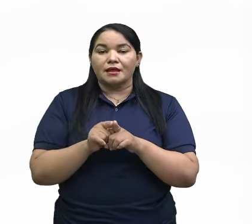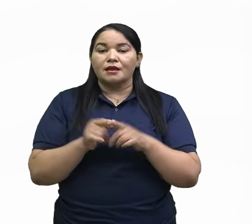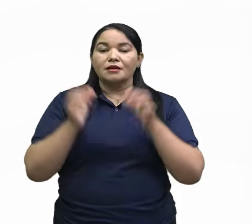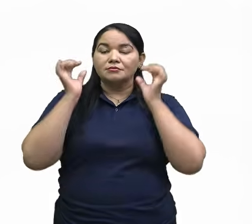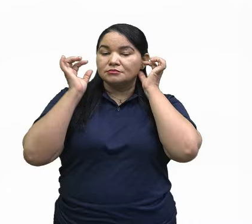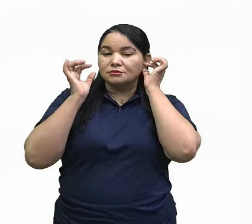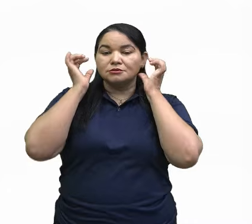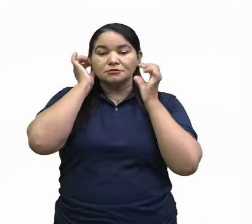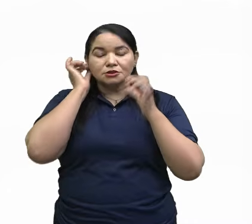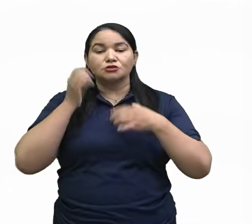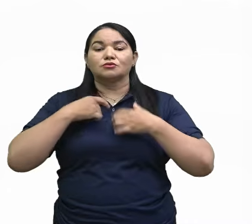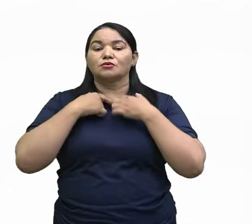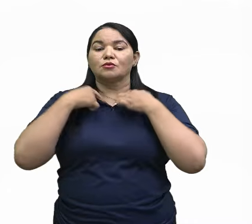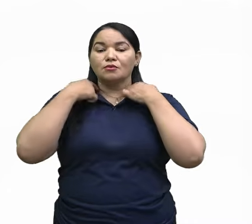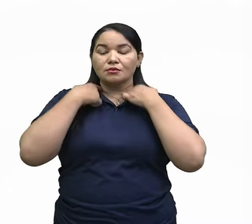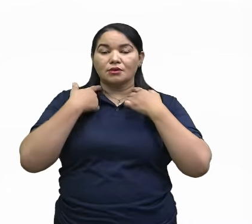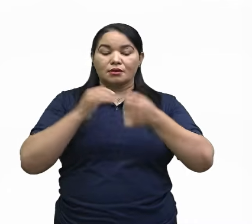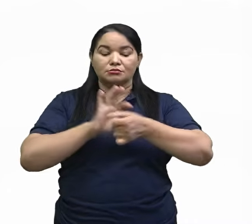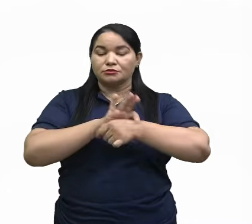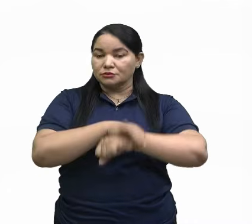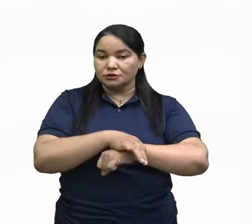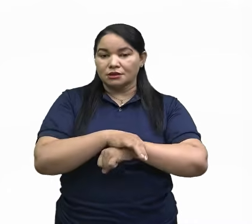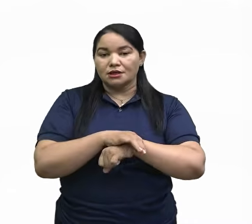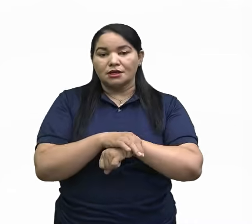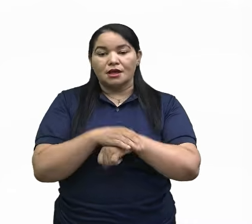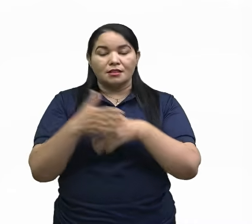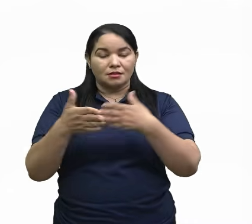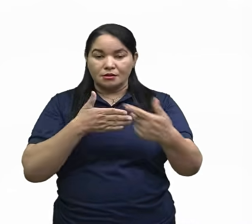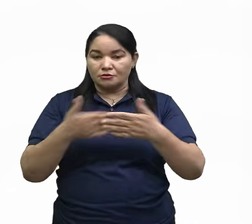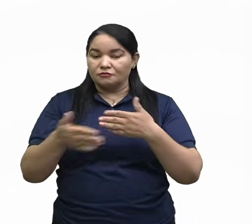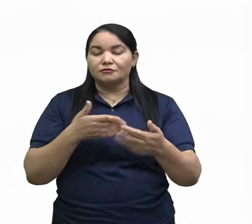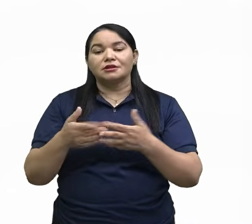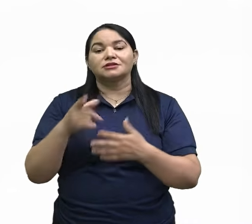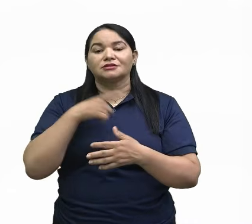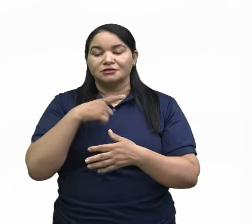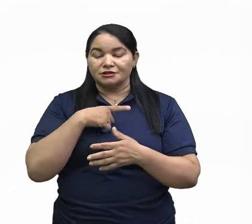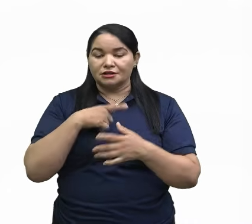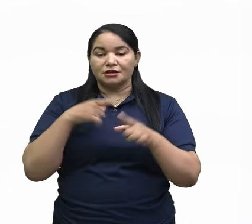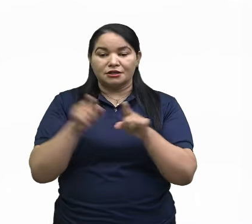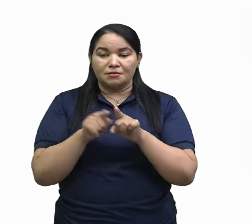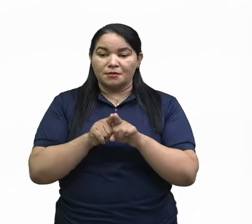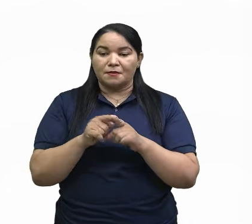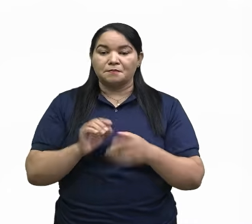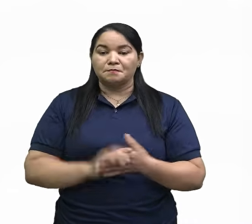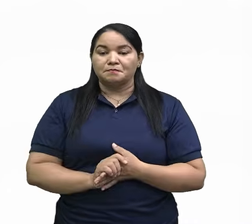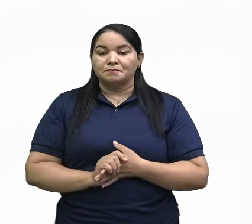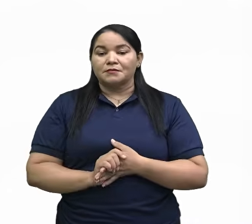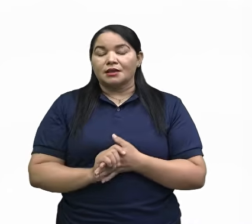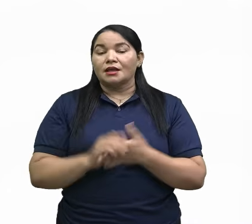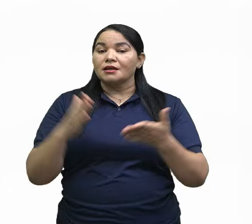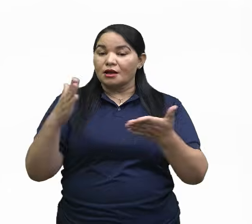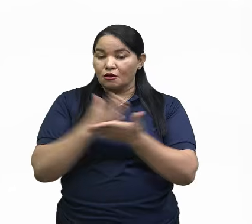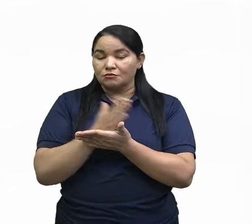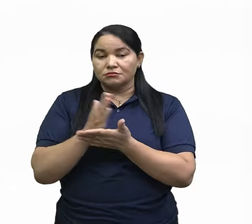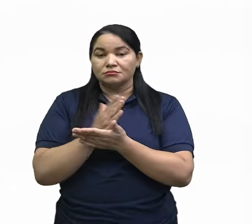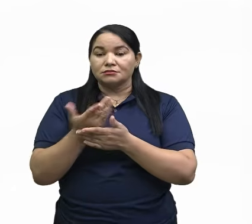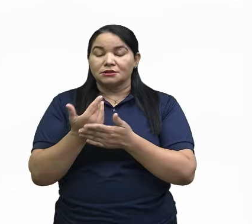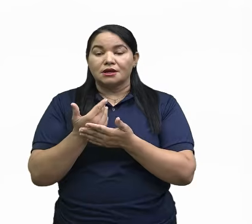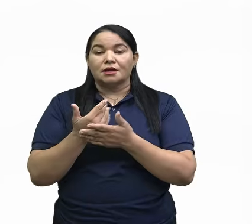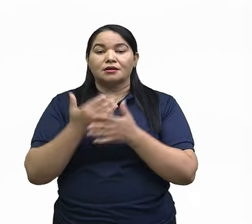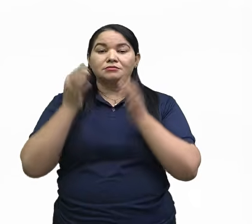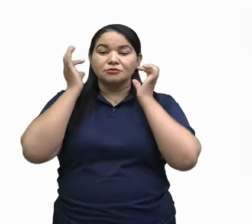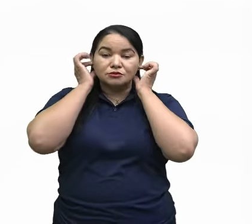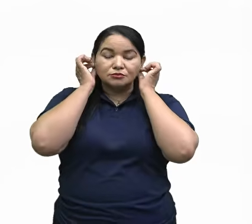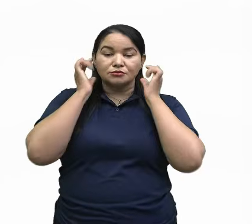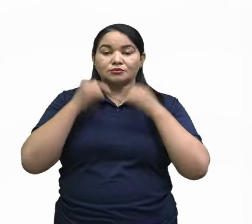agora, um colar, uma pulseira, qualquer que seja ela, e até não somente as bijuterias, né? Porque quando a